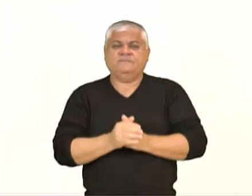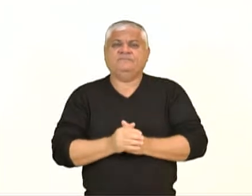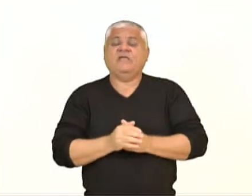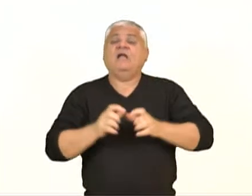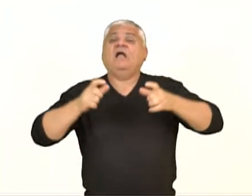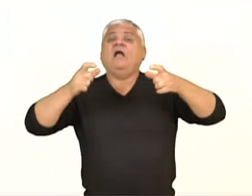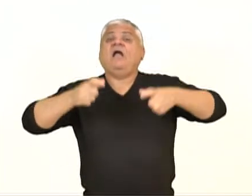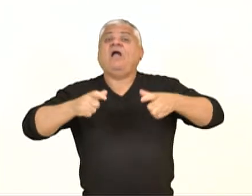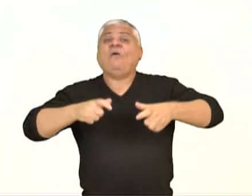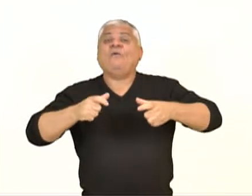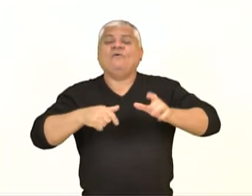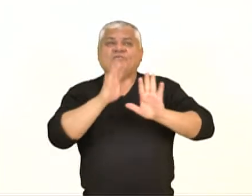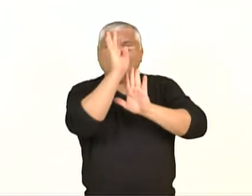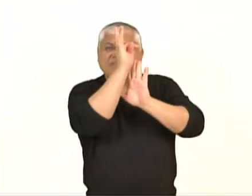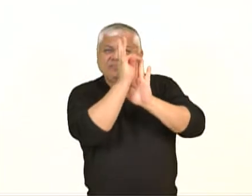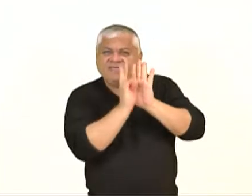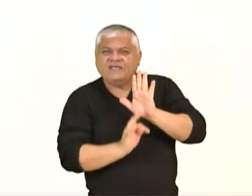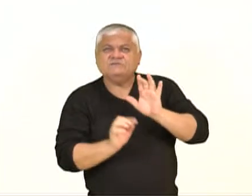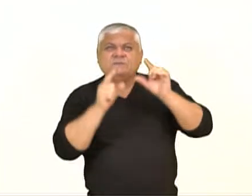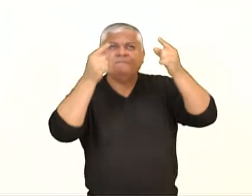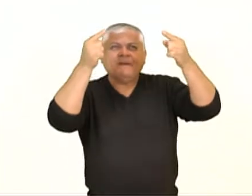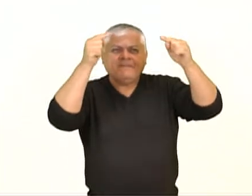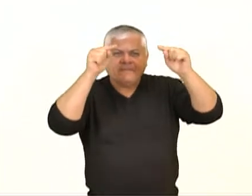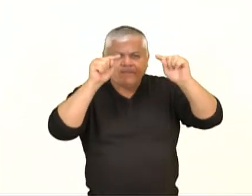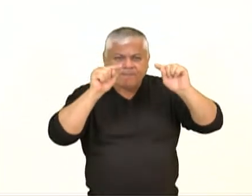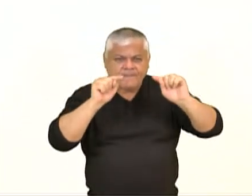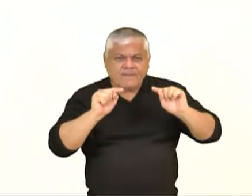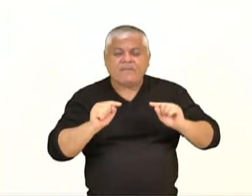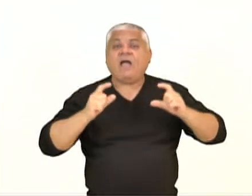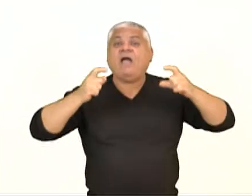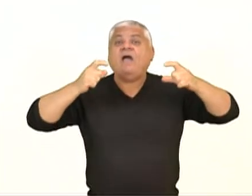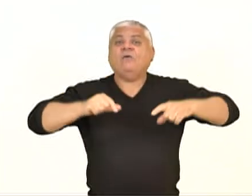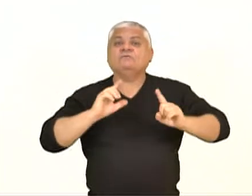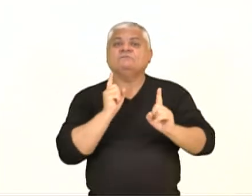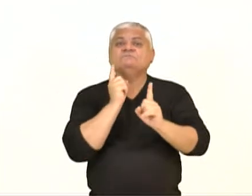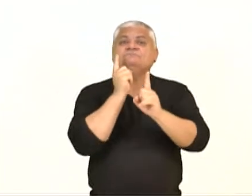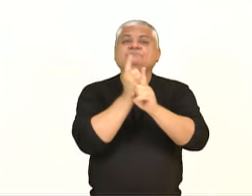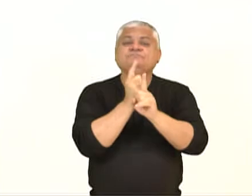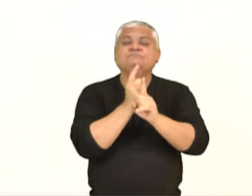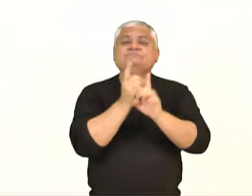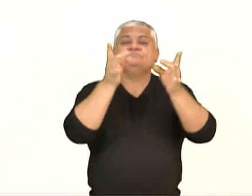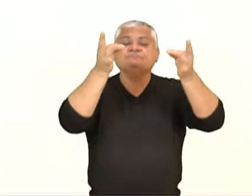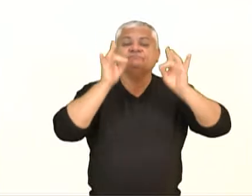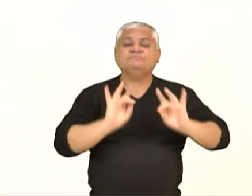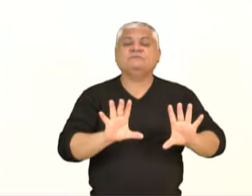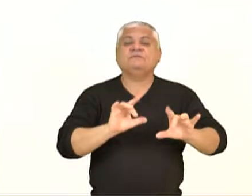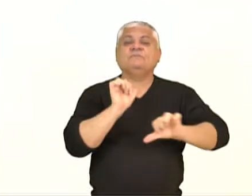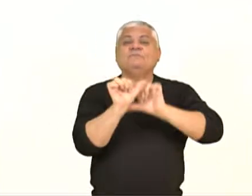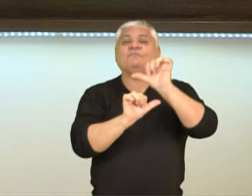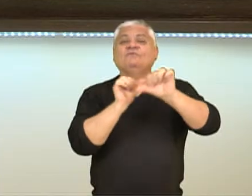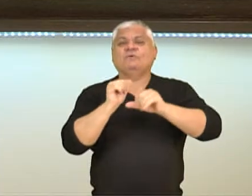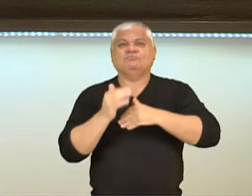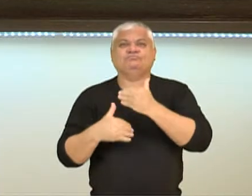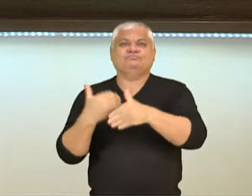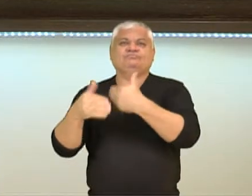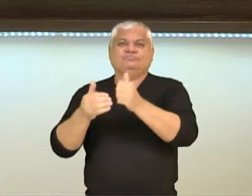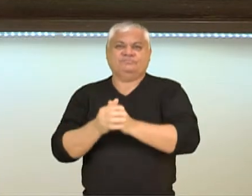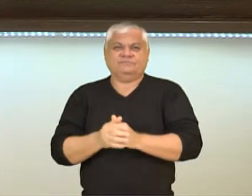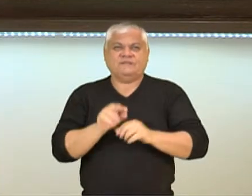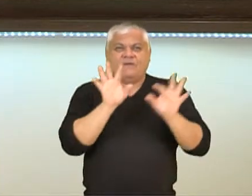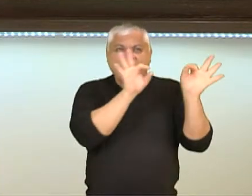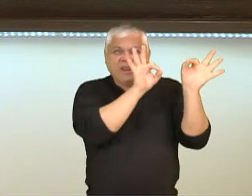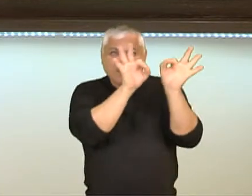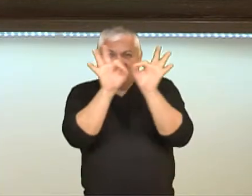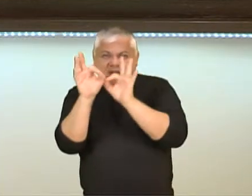do texto podemos citar cada uma das fases do futebol e sua progressão? Novamente, vocês precisam retomar o